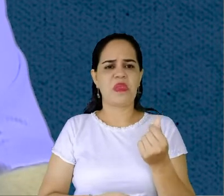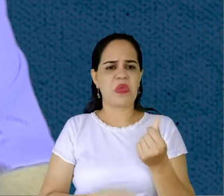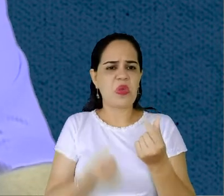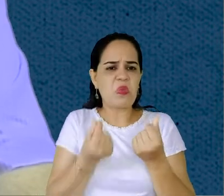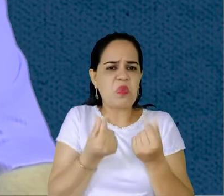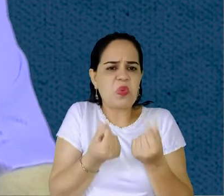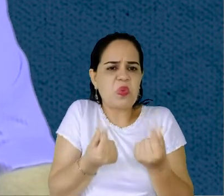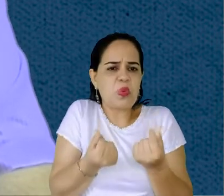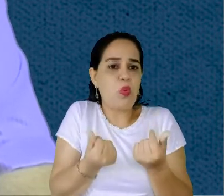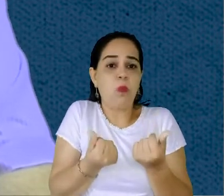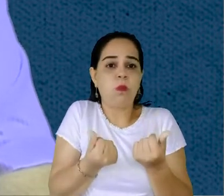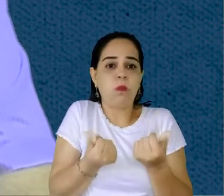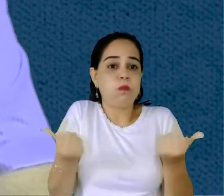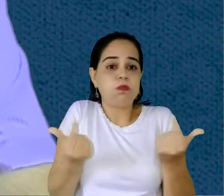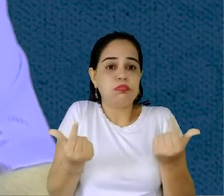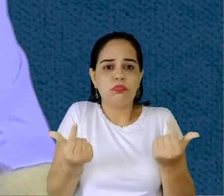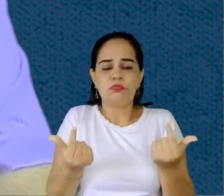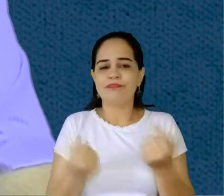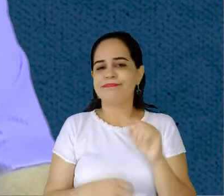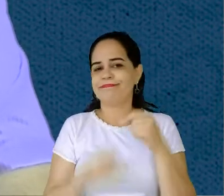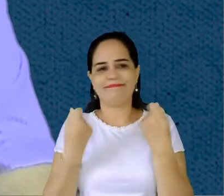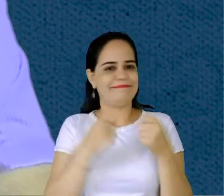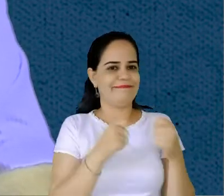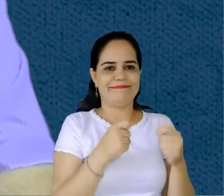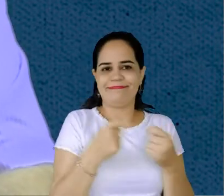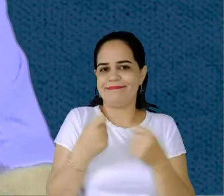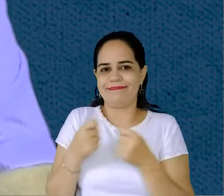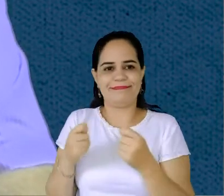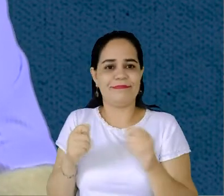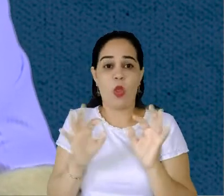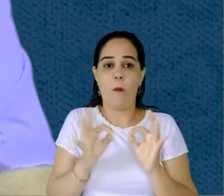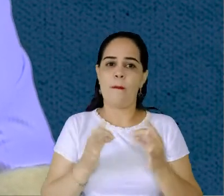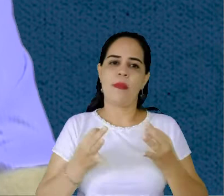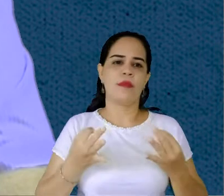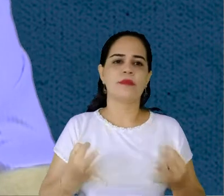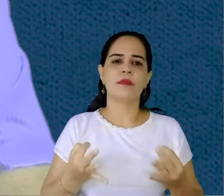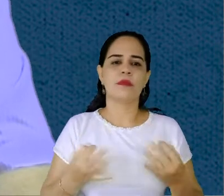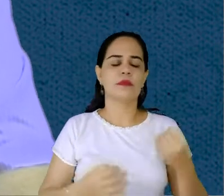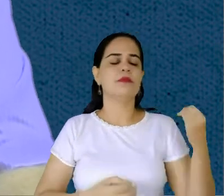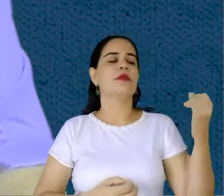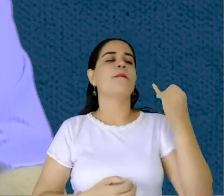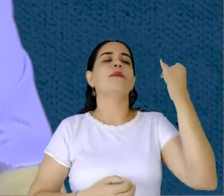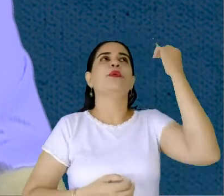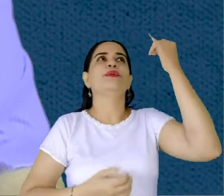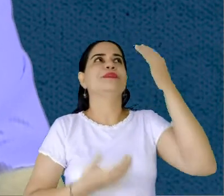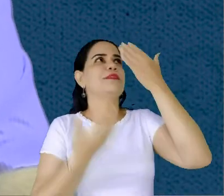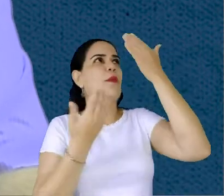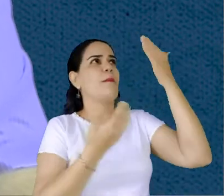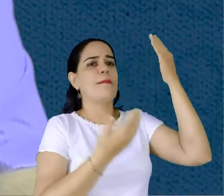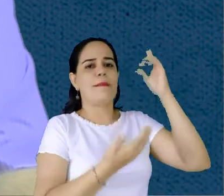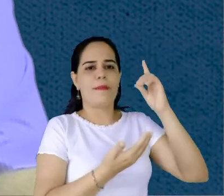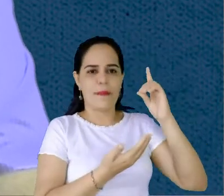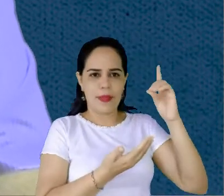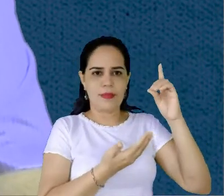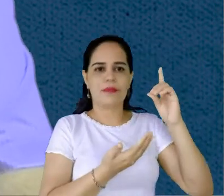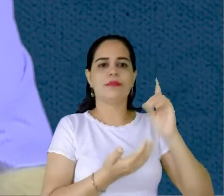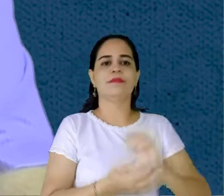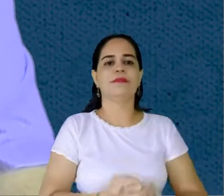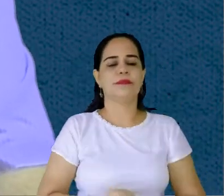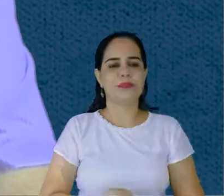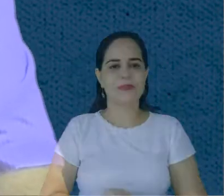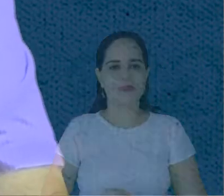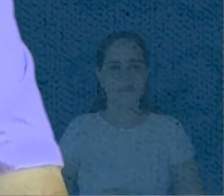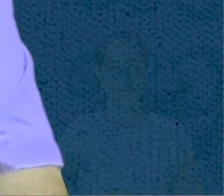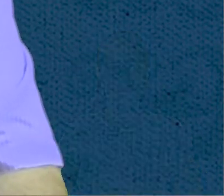muitas fortunas para realizar um casamento. É uma coisa muito simples, mas ao mesmo tempo muito